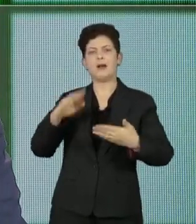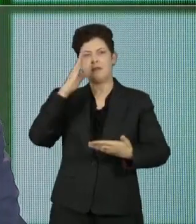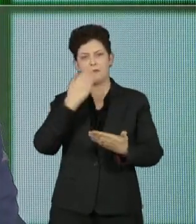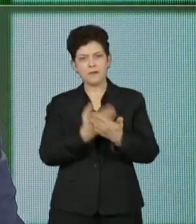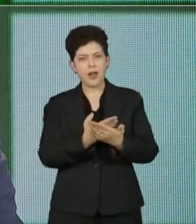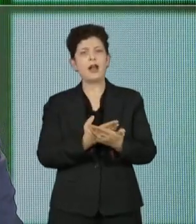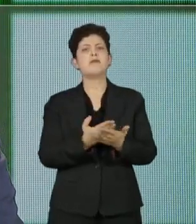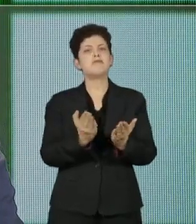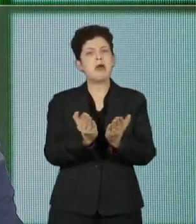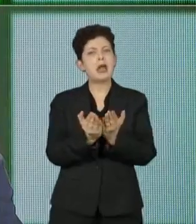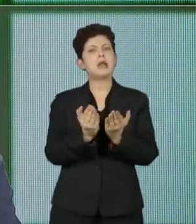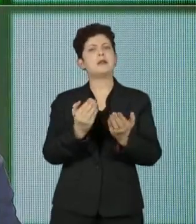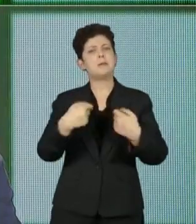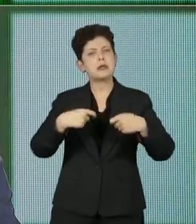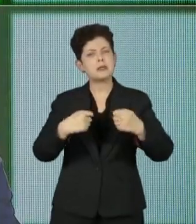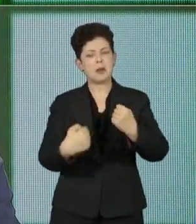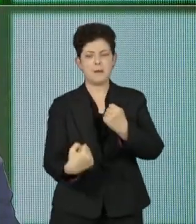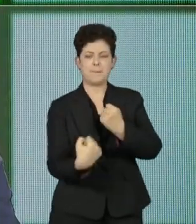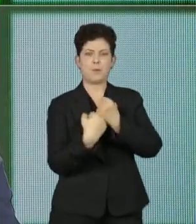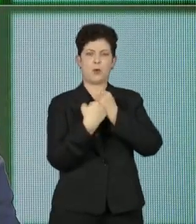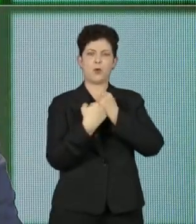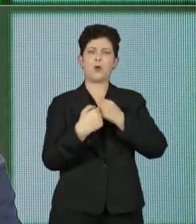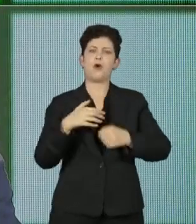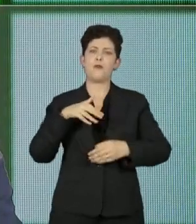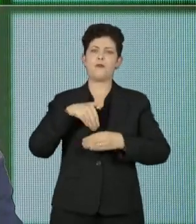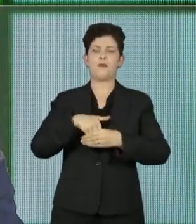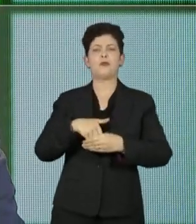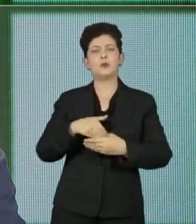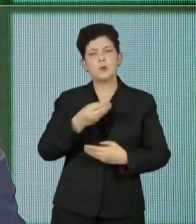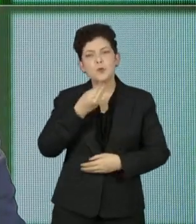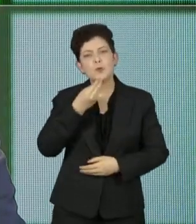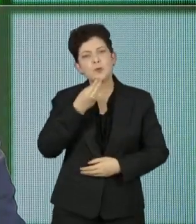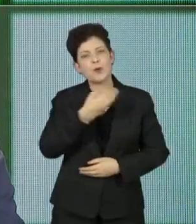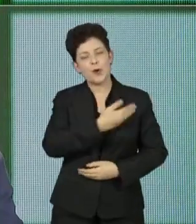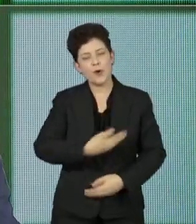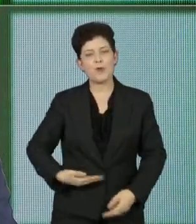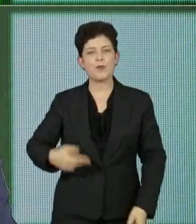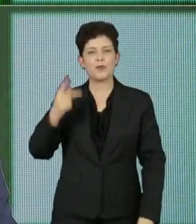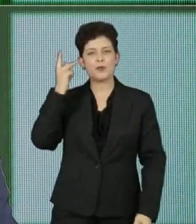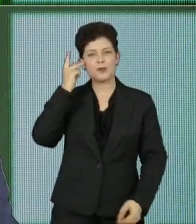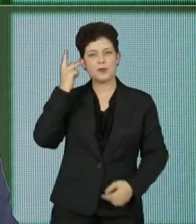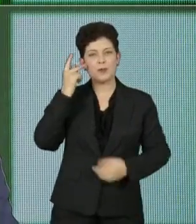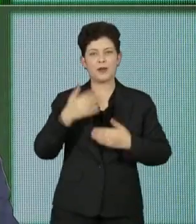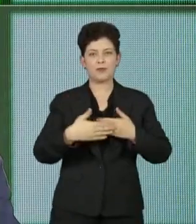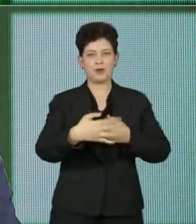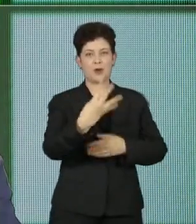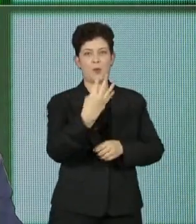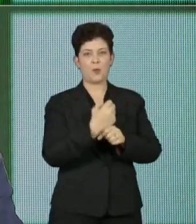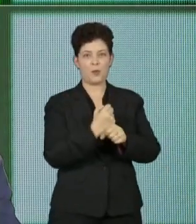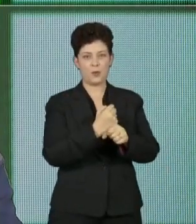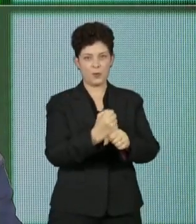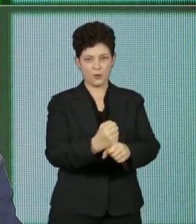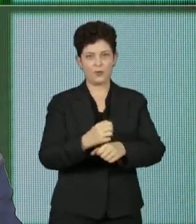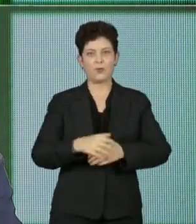homem de ferro Cristão e preciso do seu apoio do seu voto e uma chance para ser governador de São Paulo pelos próximos quatro anos Rodrigo